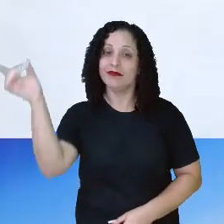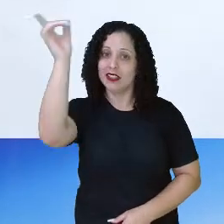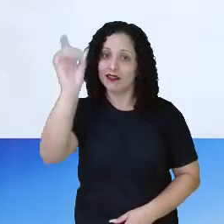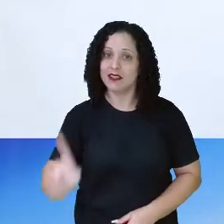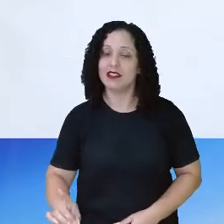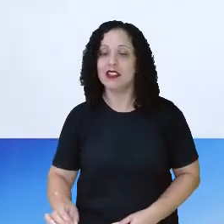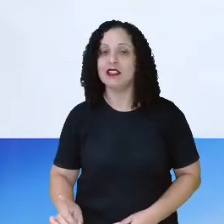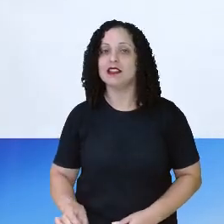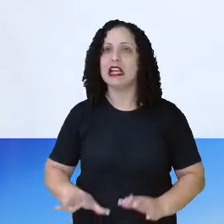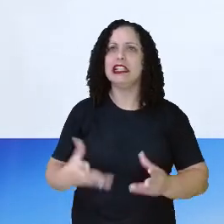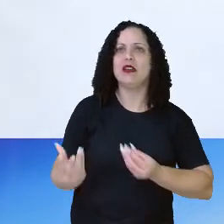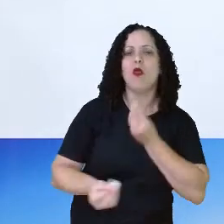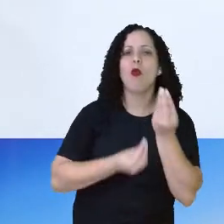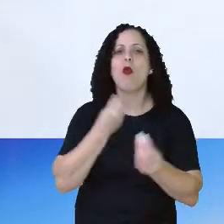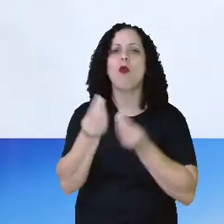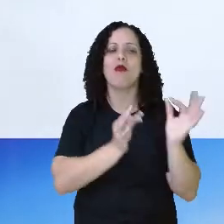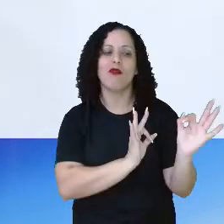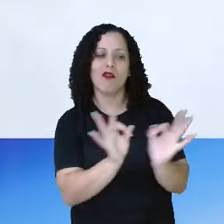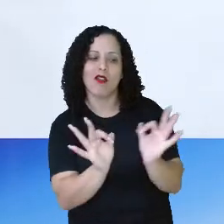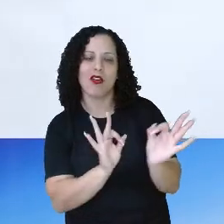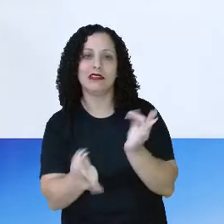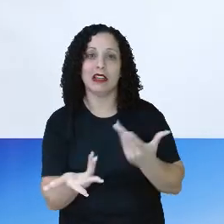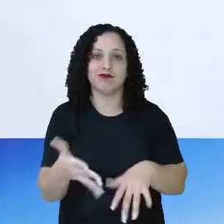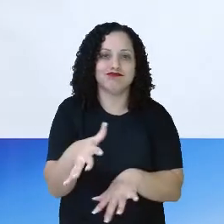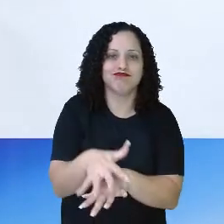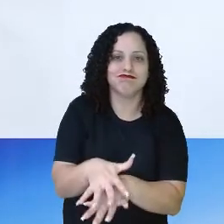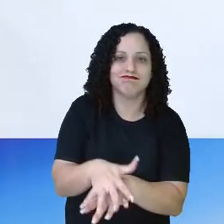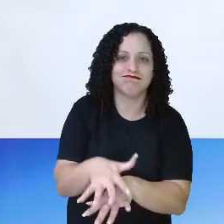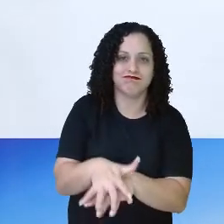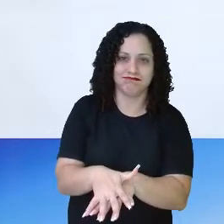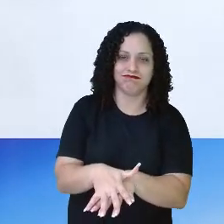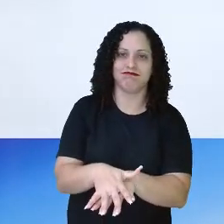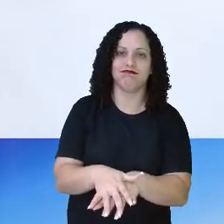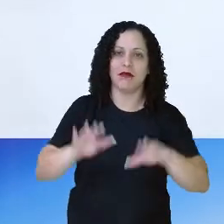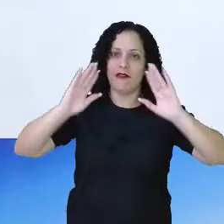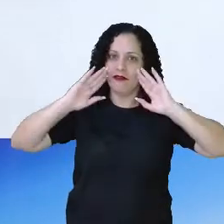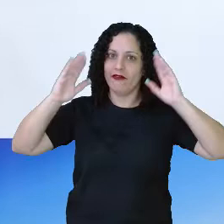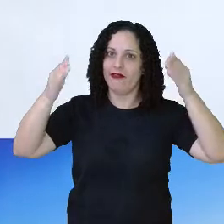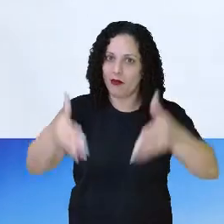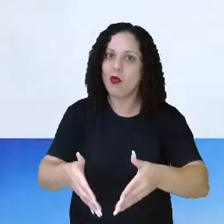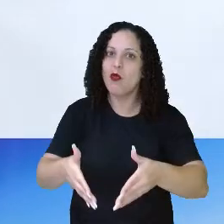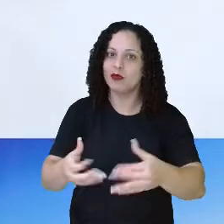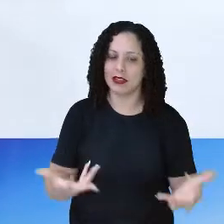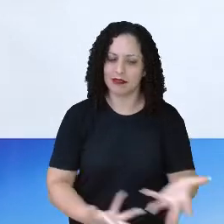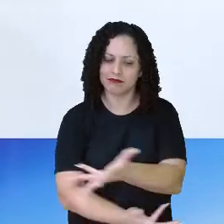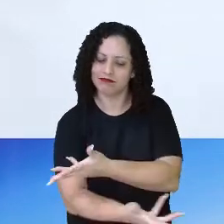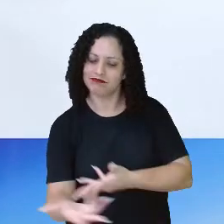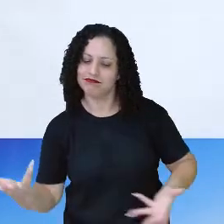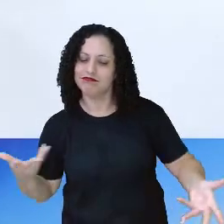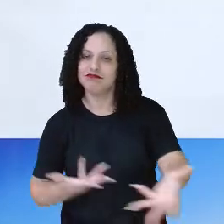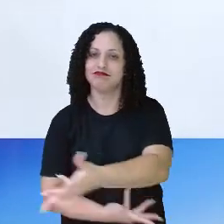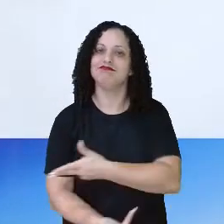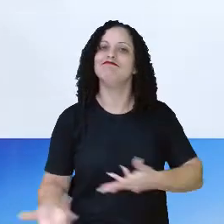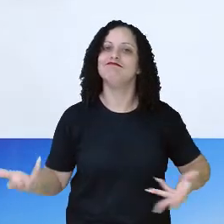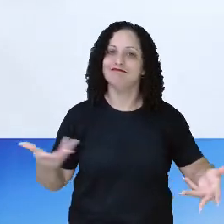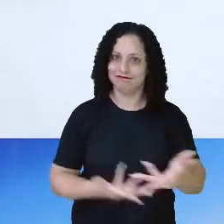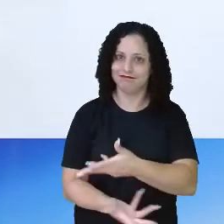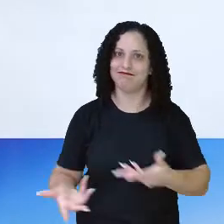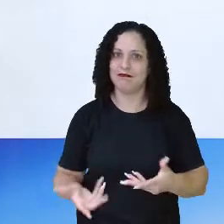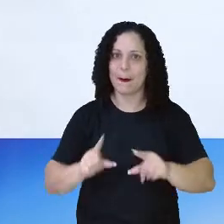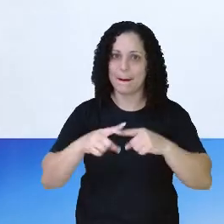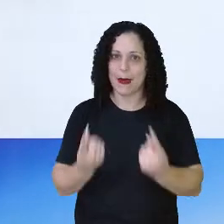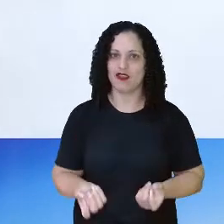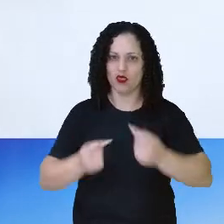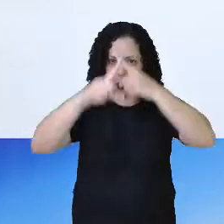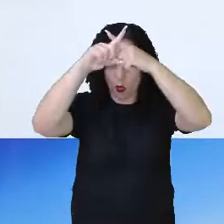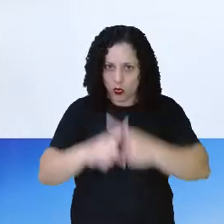e aí como eles vão se organizar? Então, é mais voltado para o olhar da cooperação do que da